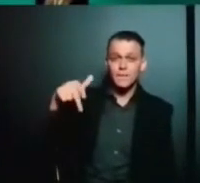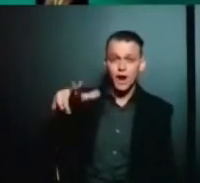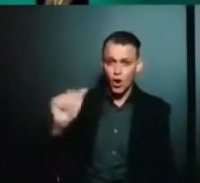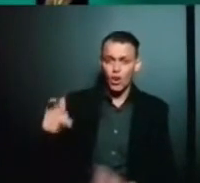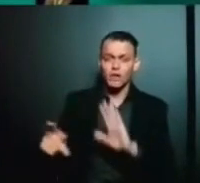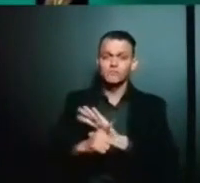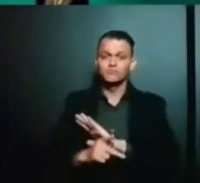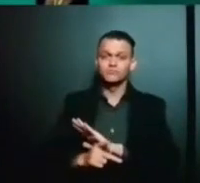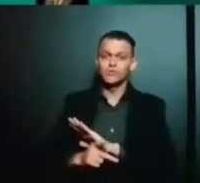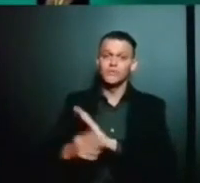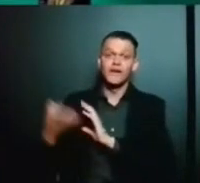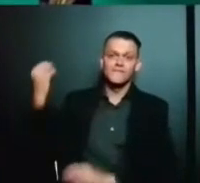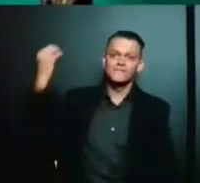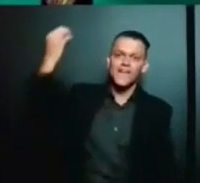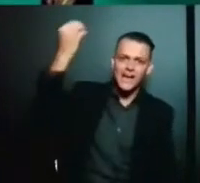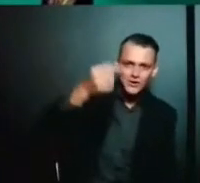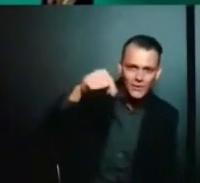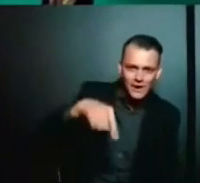Unidos.